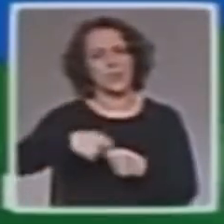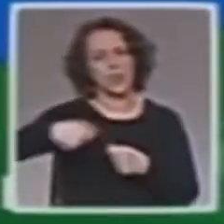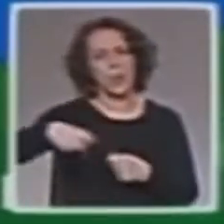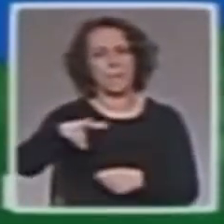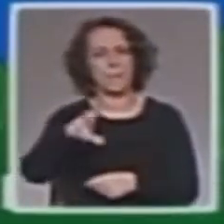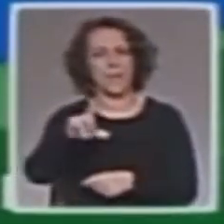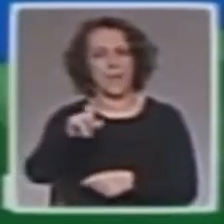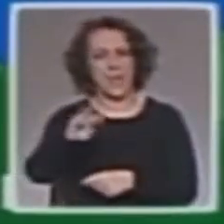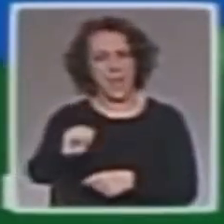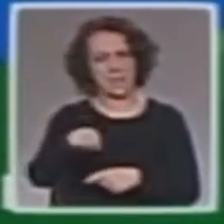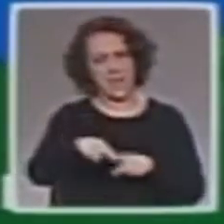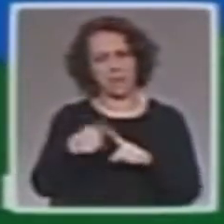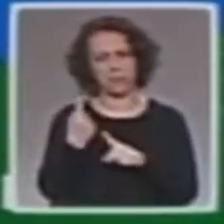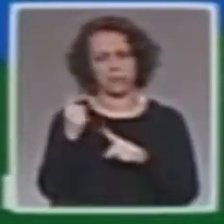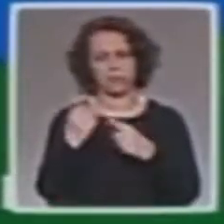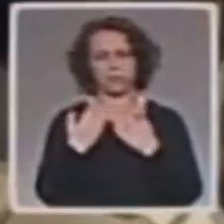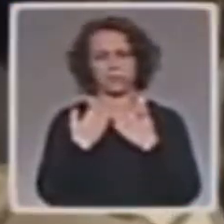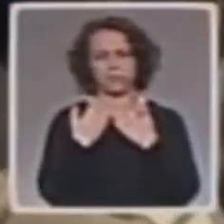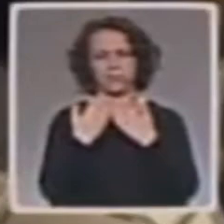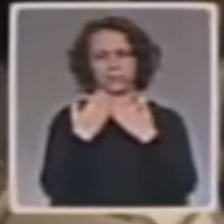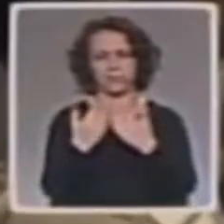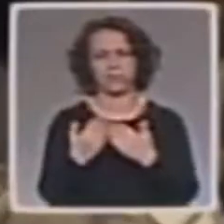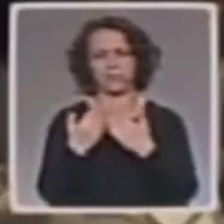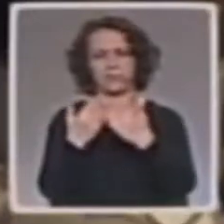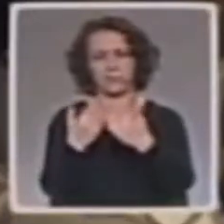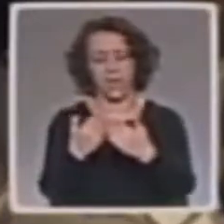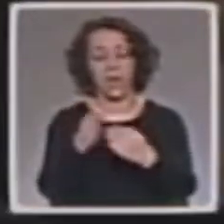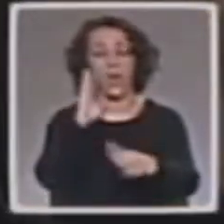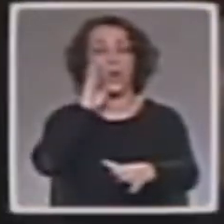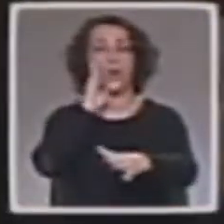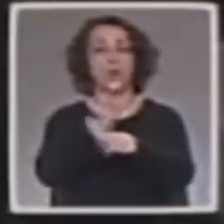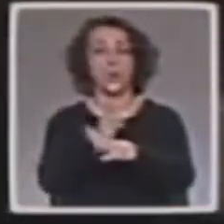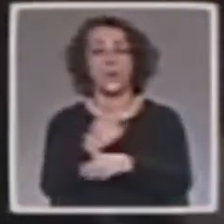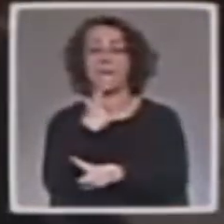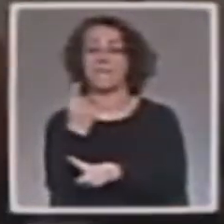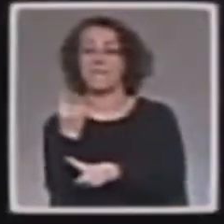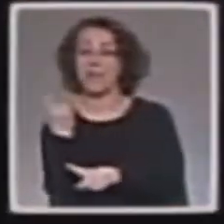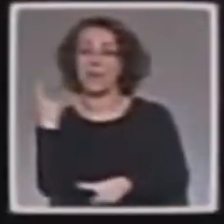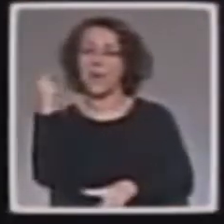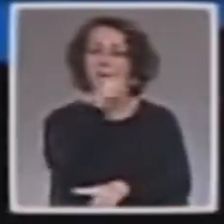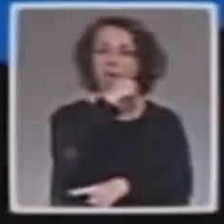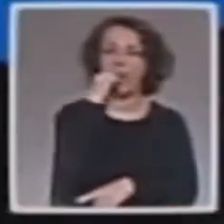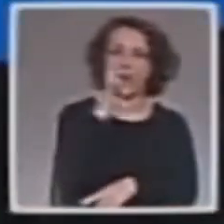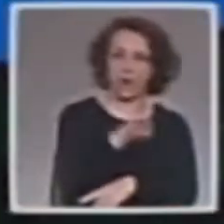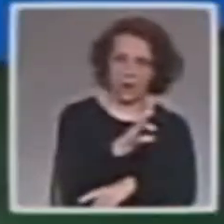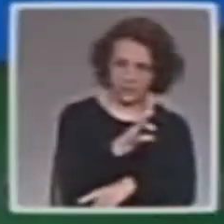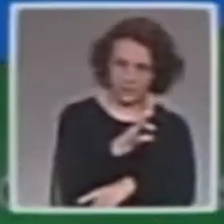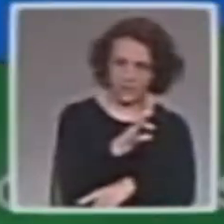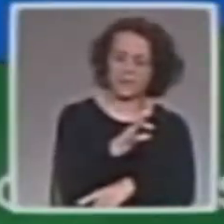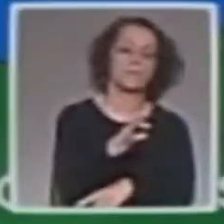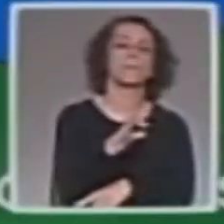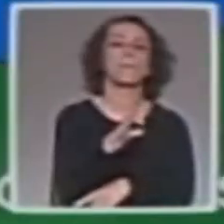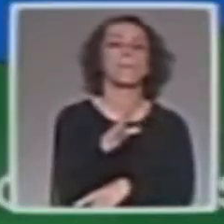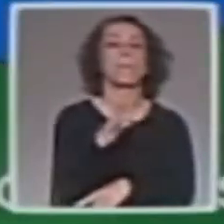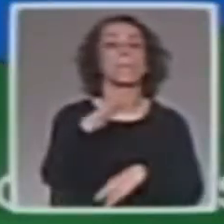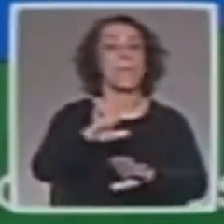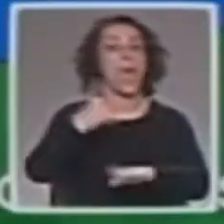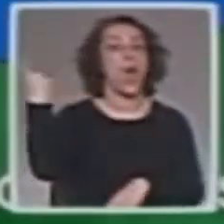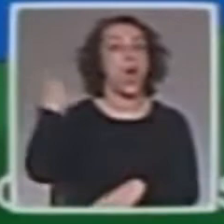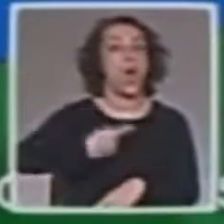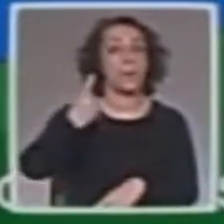é a distância a ser navegada para a última etapa ligar Velas à Cidade da Horta, tendo como